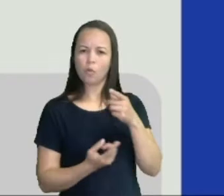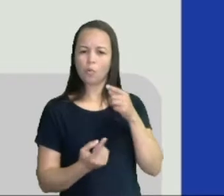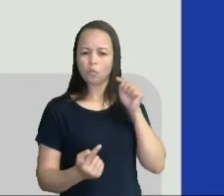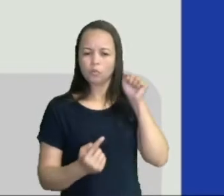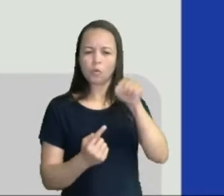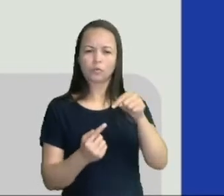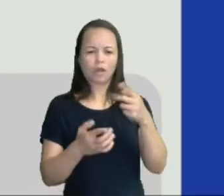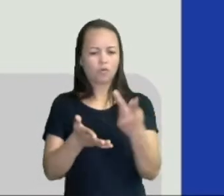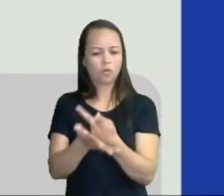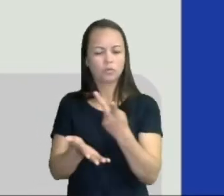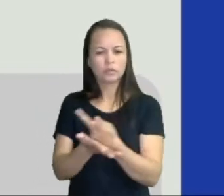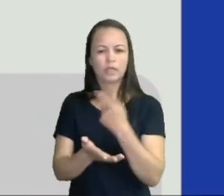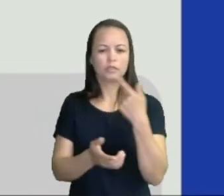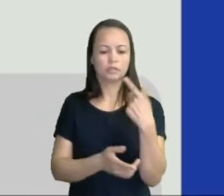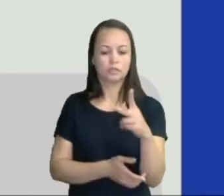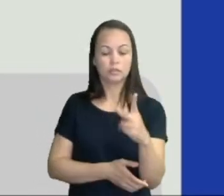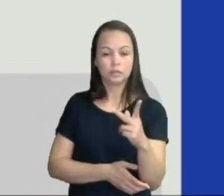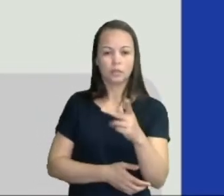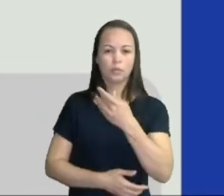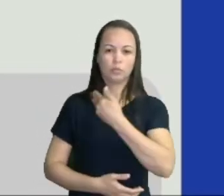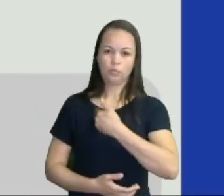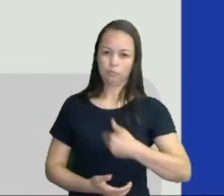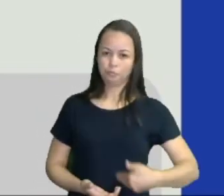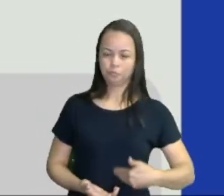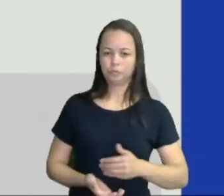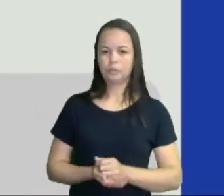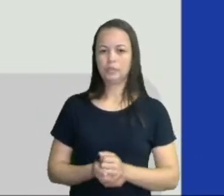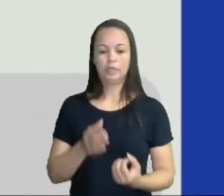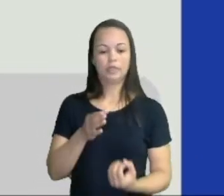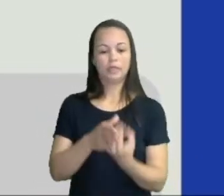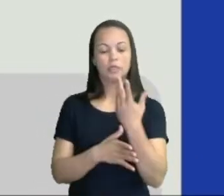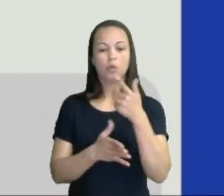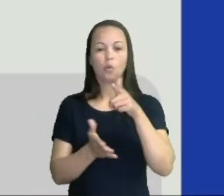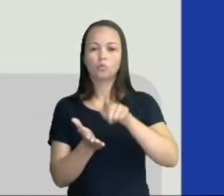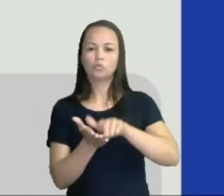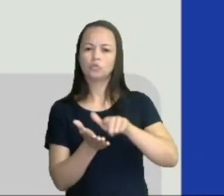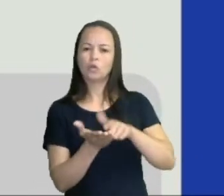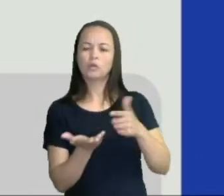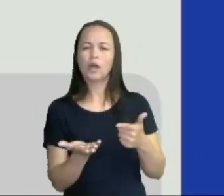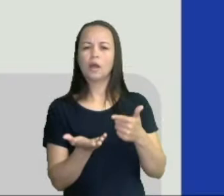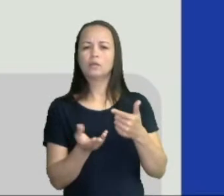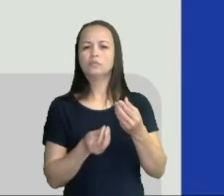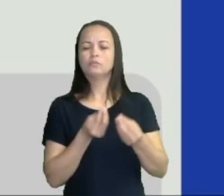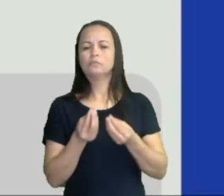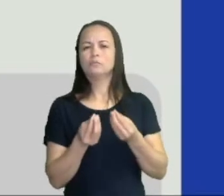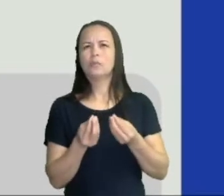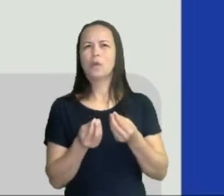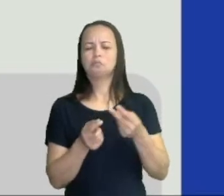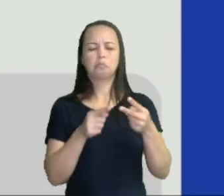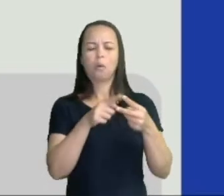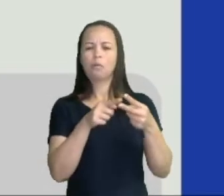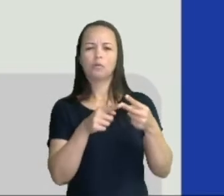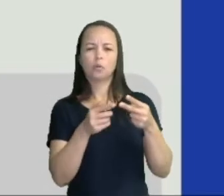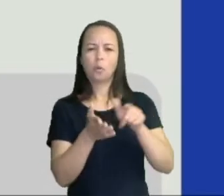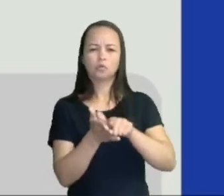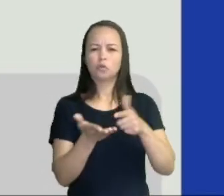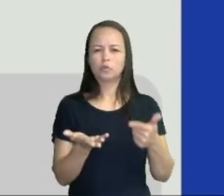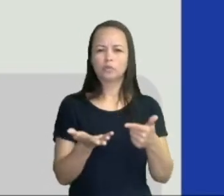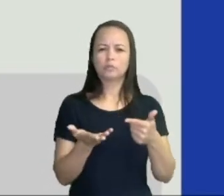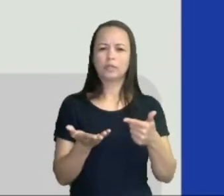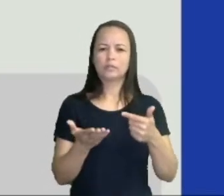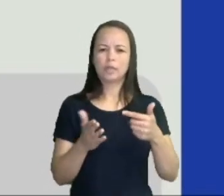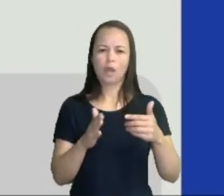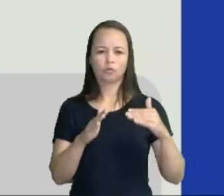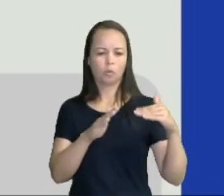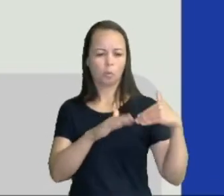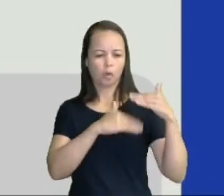apontavam os erros de seu governo e criou jornais, mais precisamente dois, para se